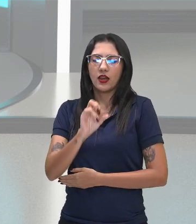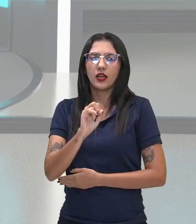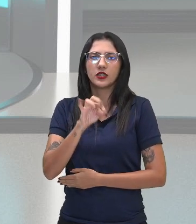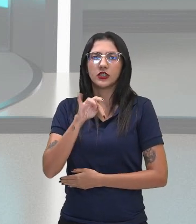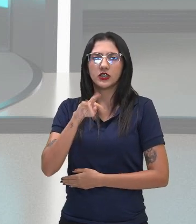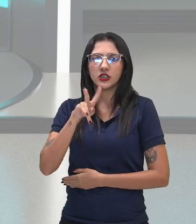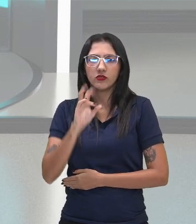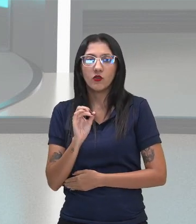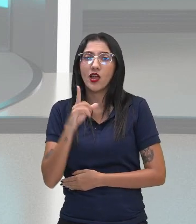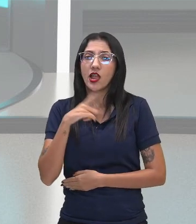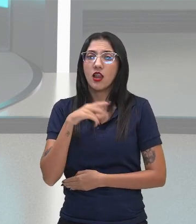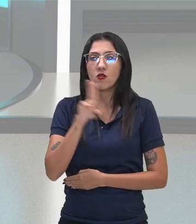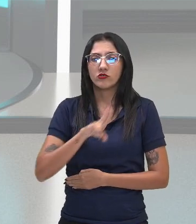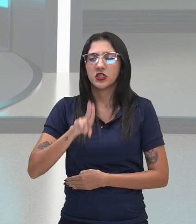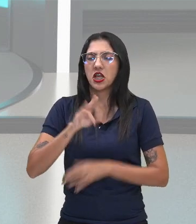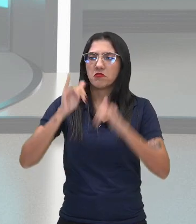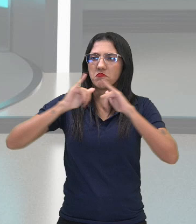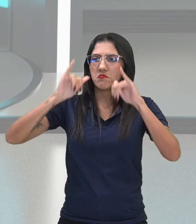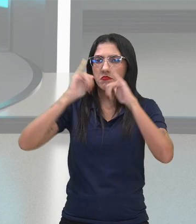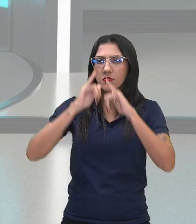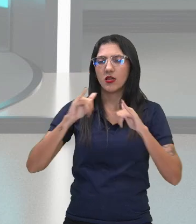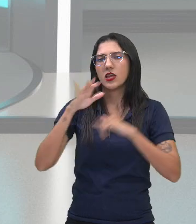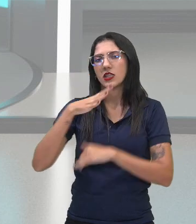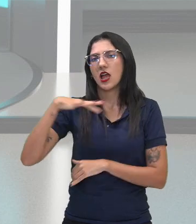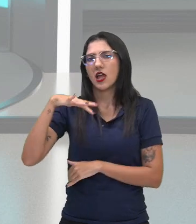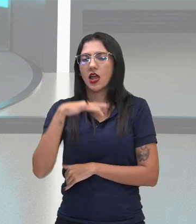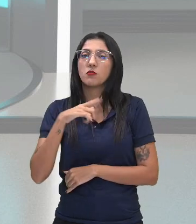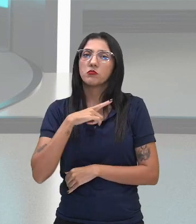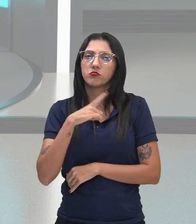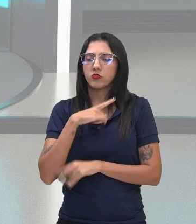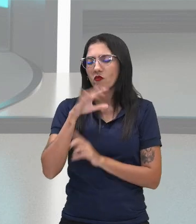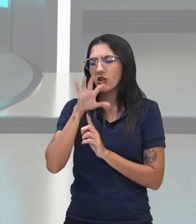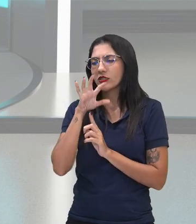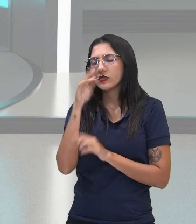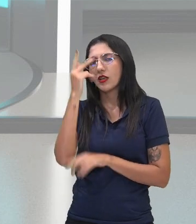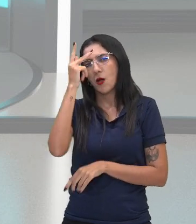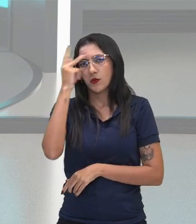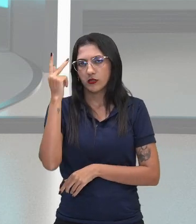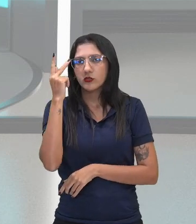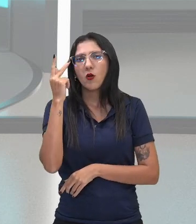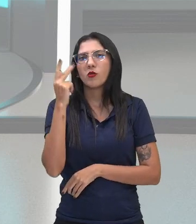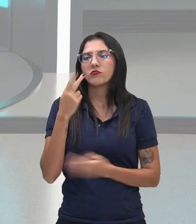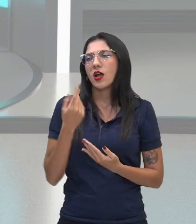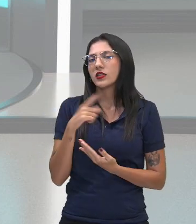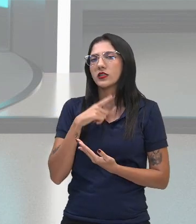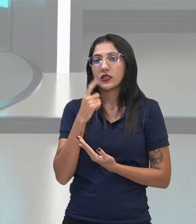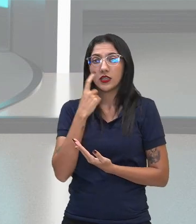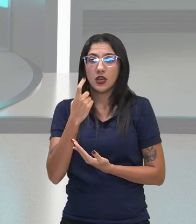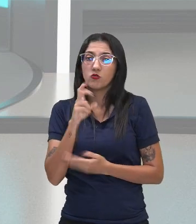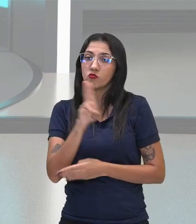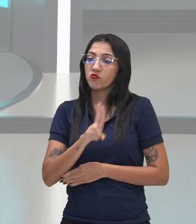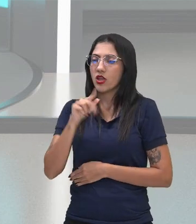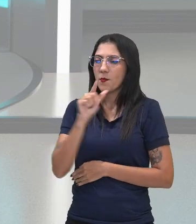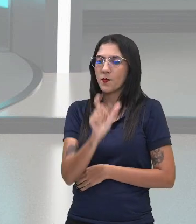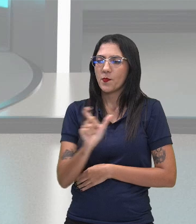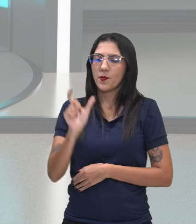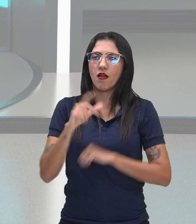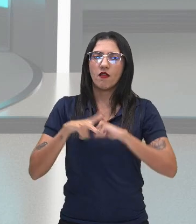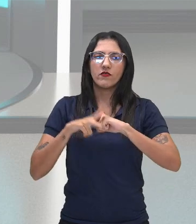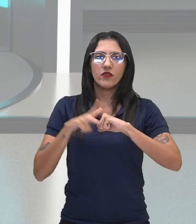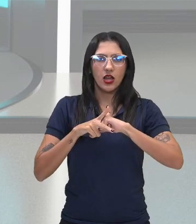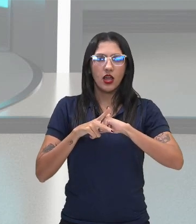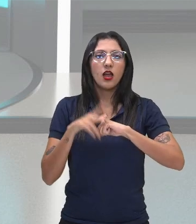nas propagandas, nas mídias, para convencer o leitor. Então, ele usa o verbo no imperativo